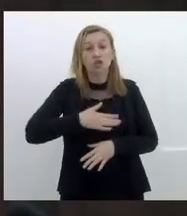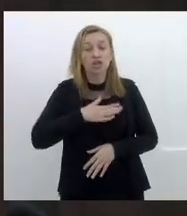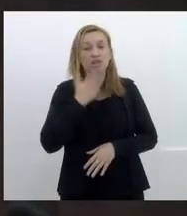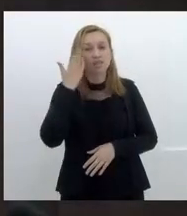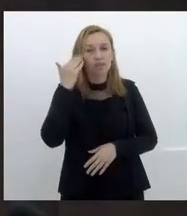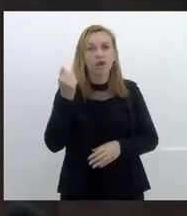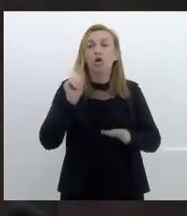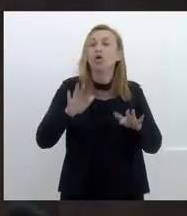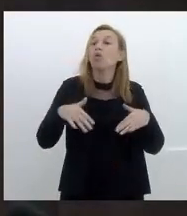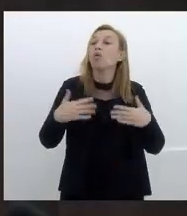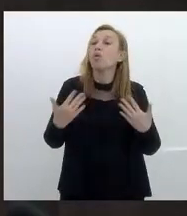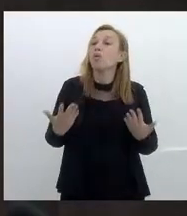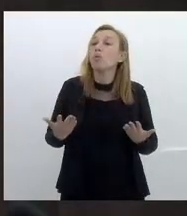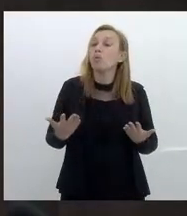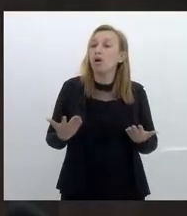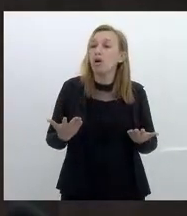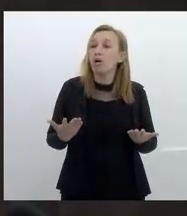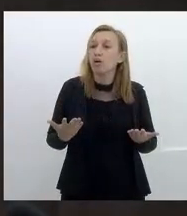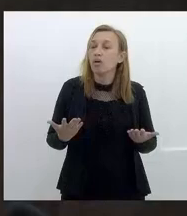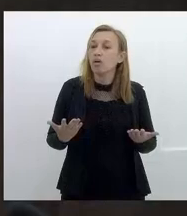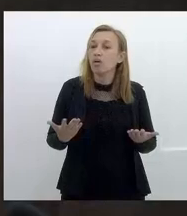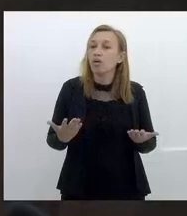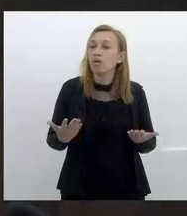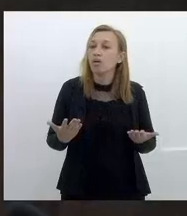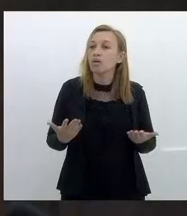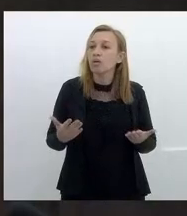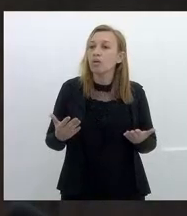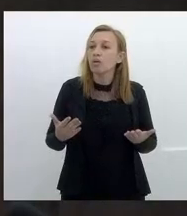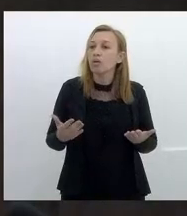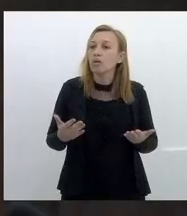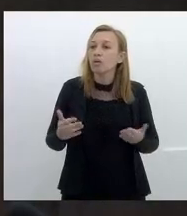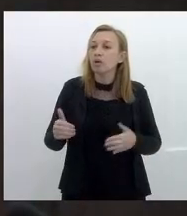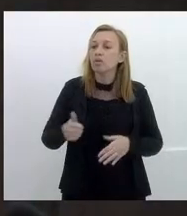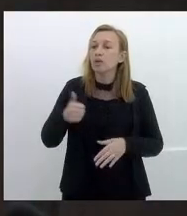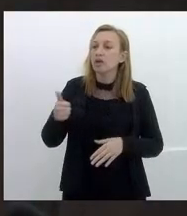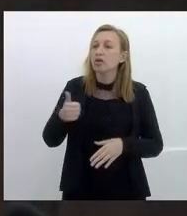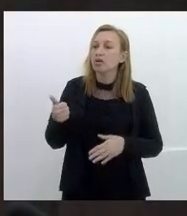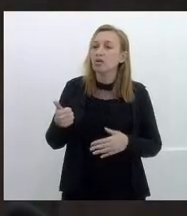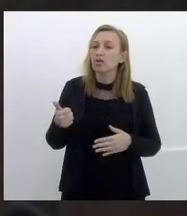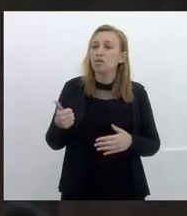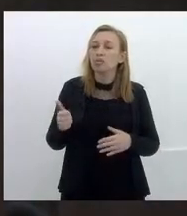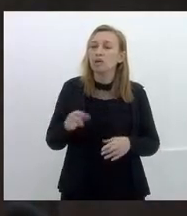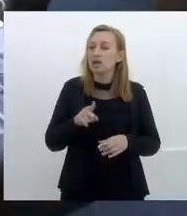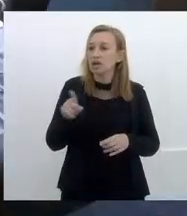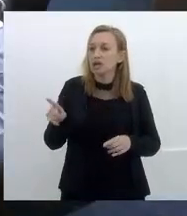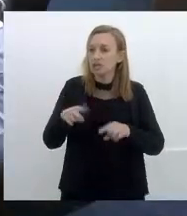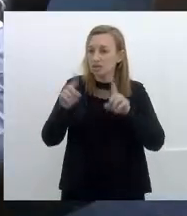de saber qual é o tratamento que que muda também para os servidores que se não ficou Claro para mim